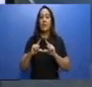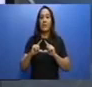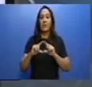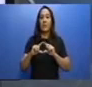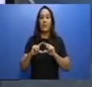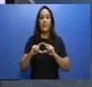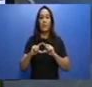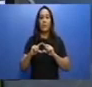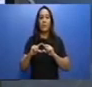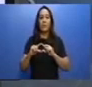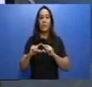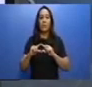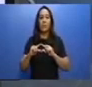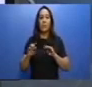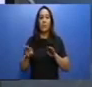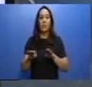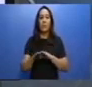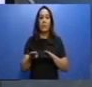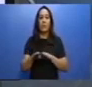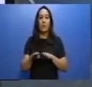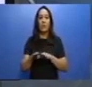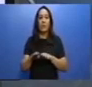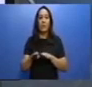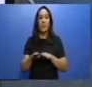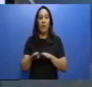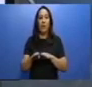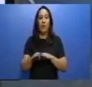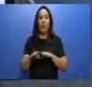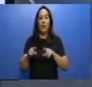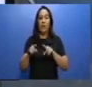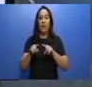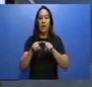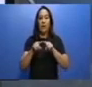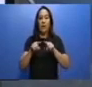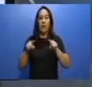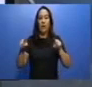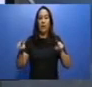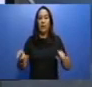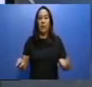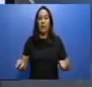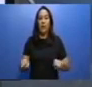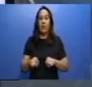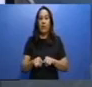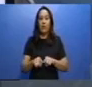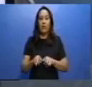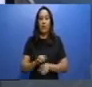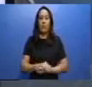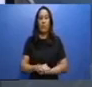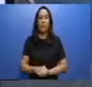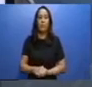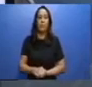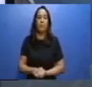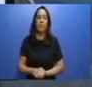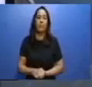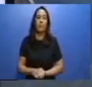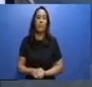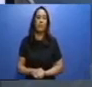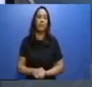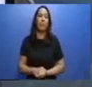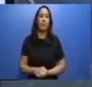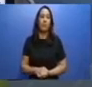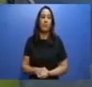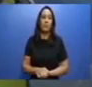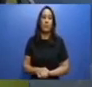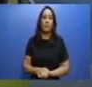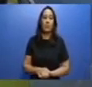vê? E se você olhar as costas dele completa, tá vendo? Esse traçado aqui, o que você vê?